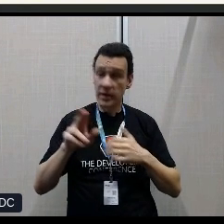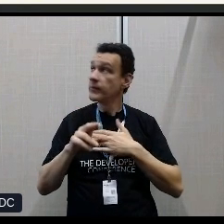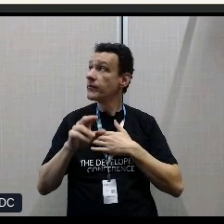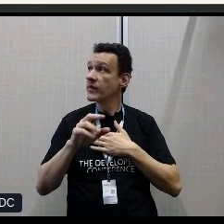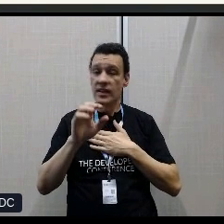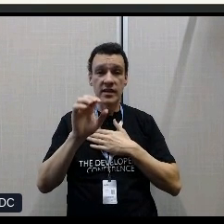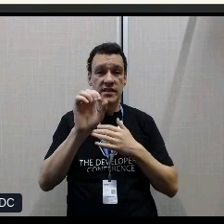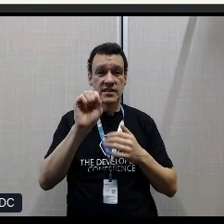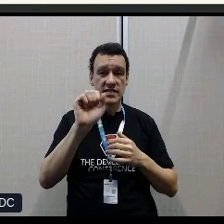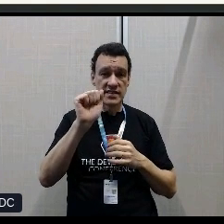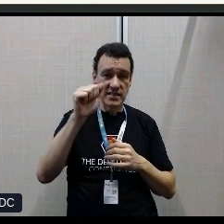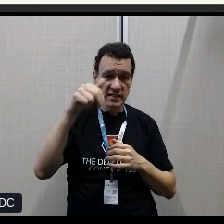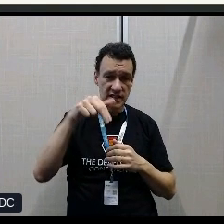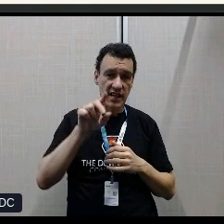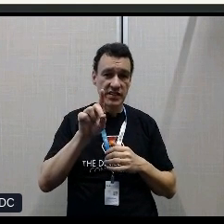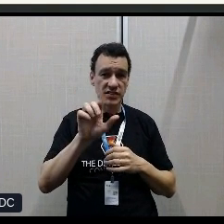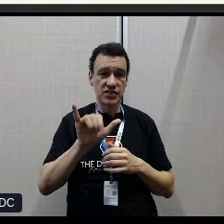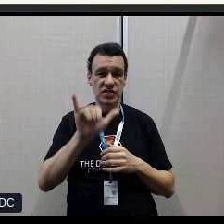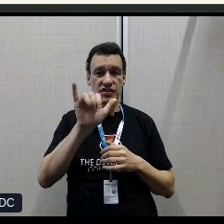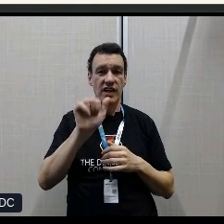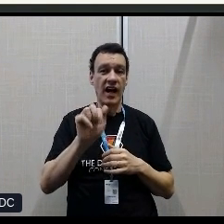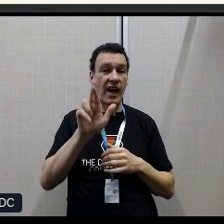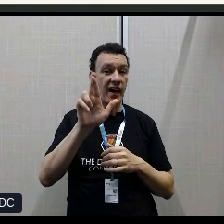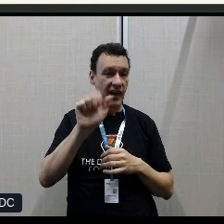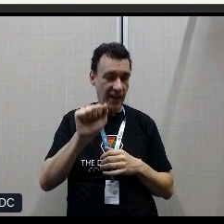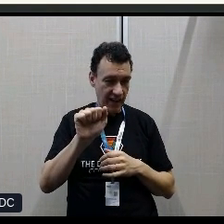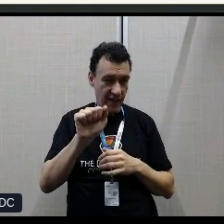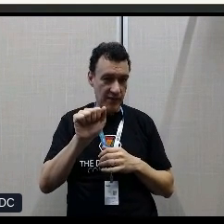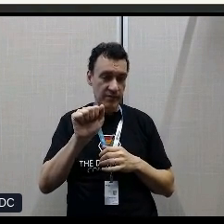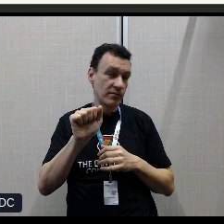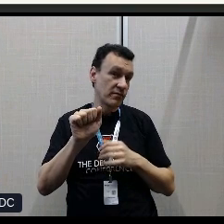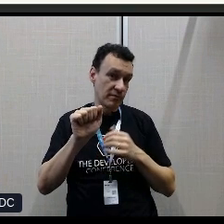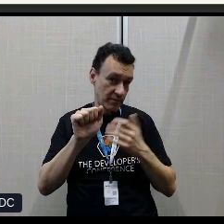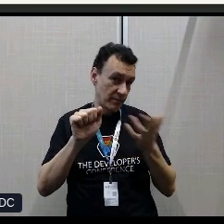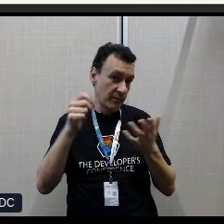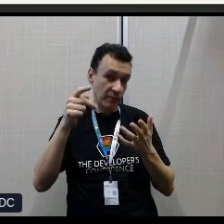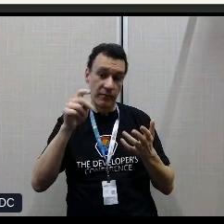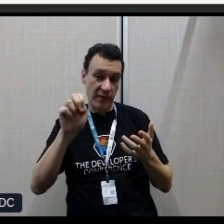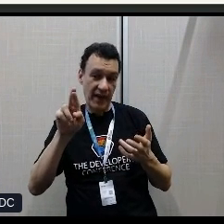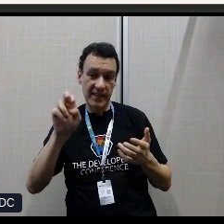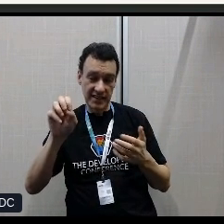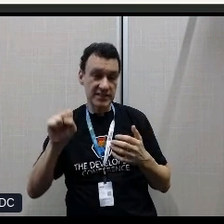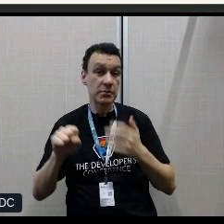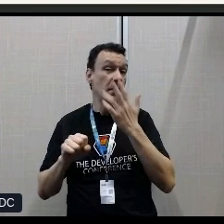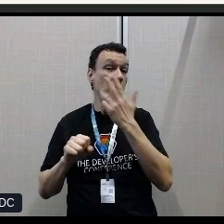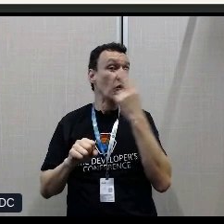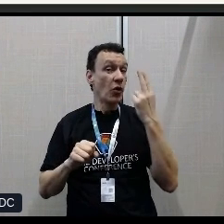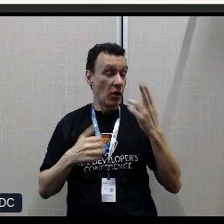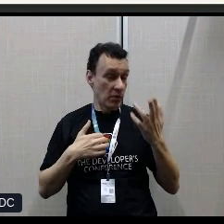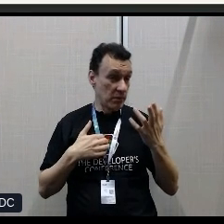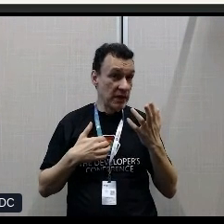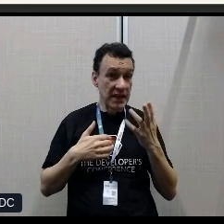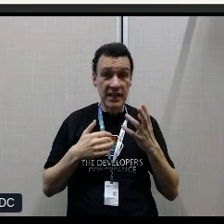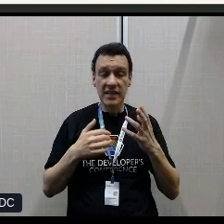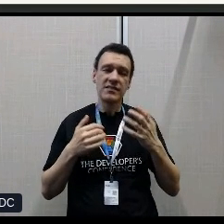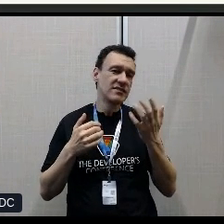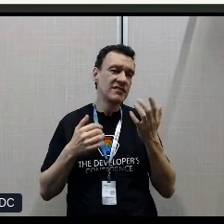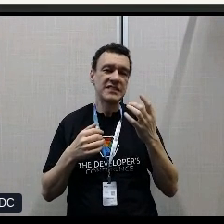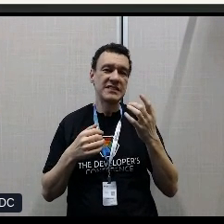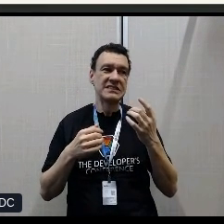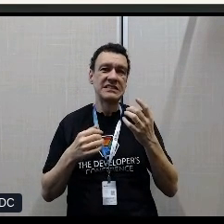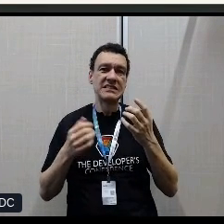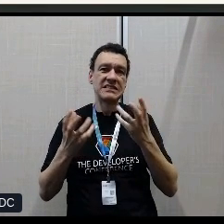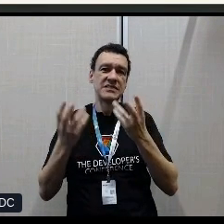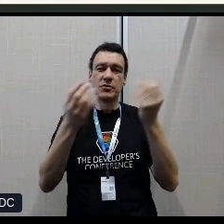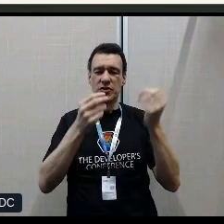Opa, digo. Gente, nem um pouco, só jogar Sandiara Pérez que aparece aí, meu LinkedIn, Instagram, que seja. Mas podem acessar